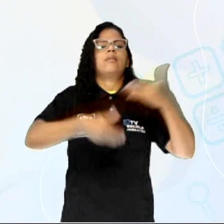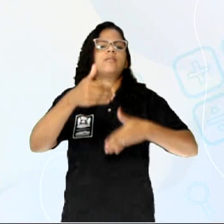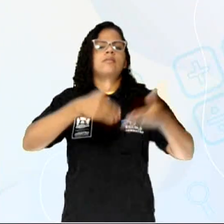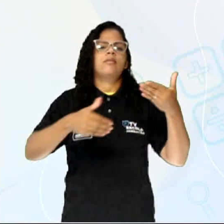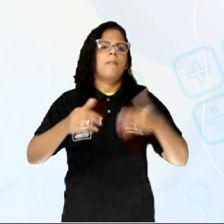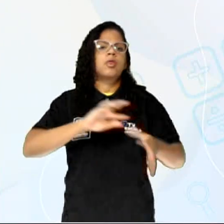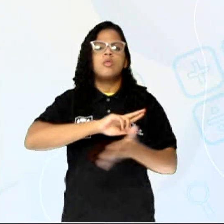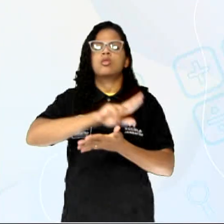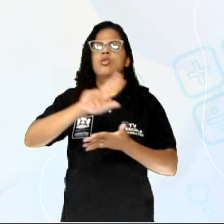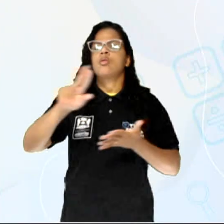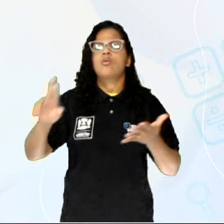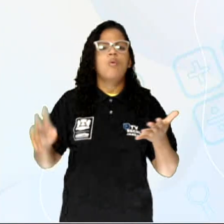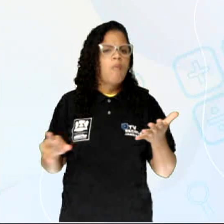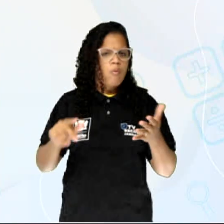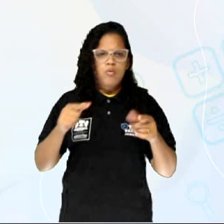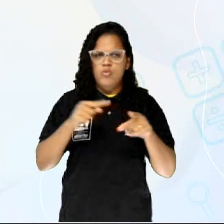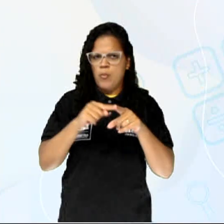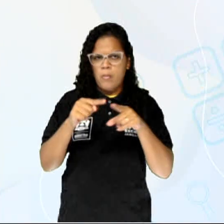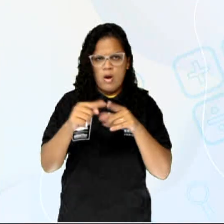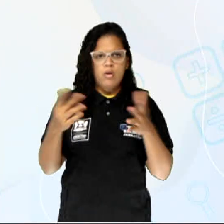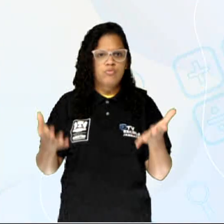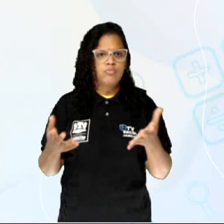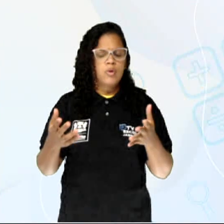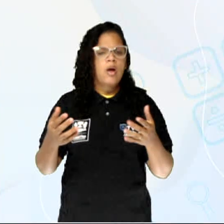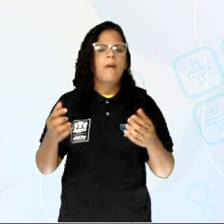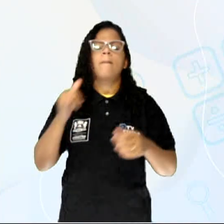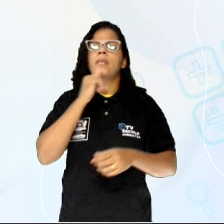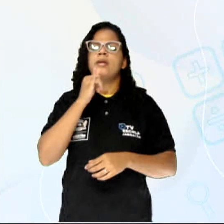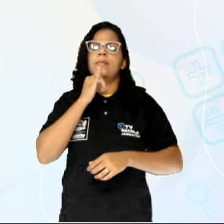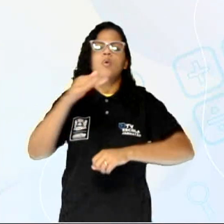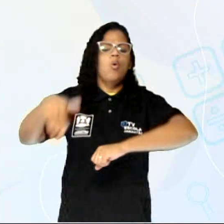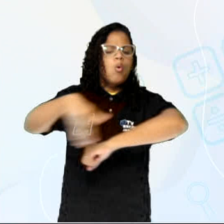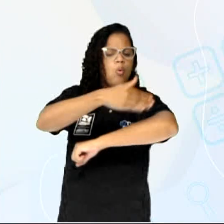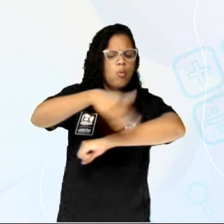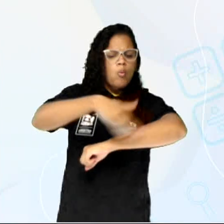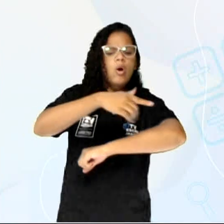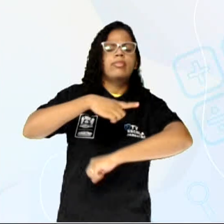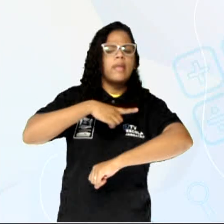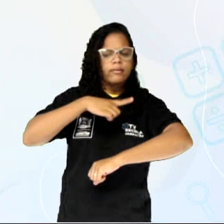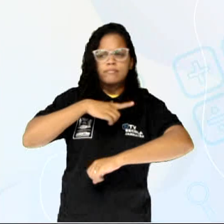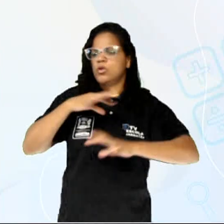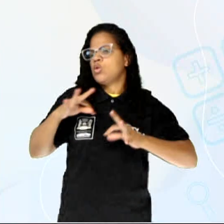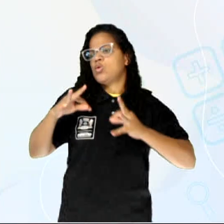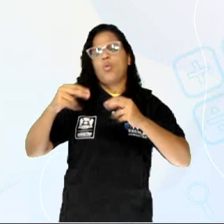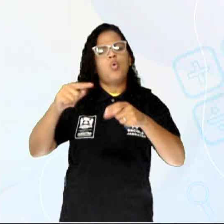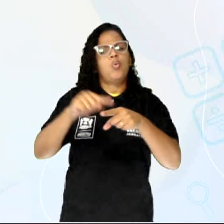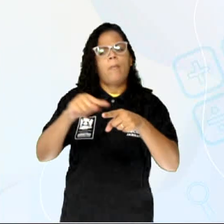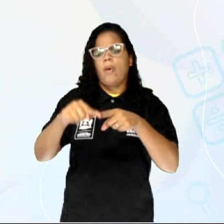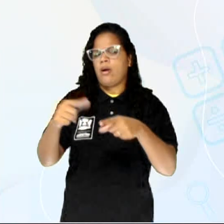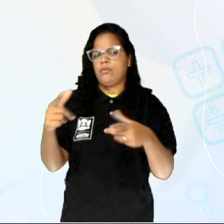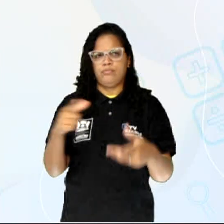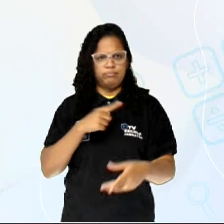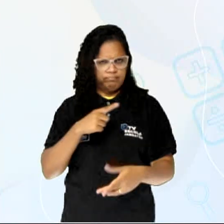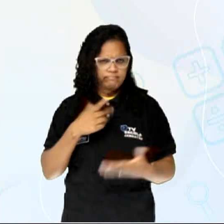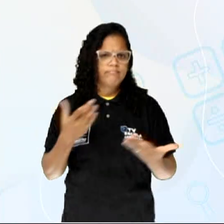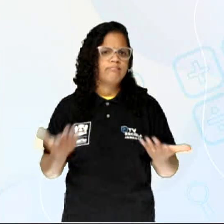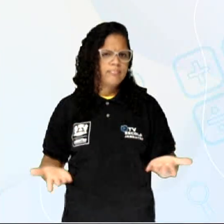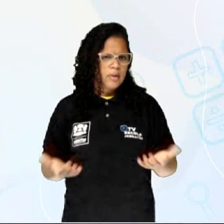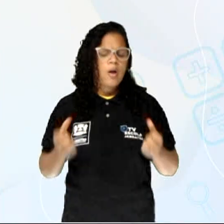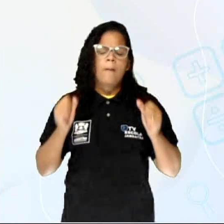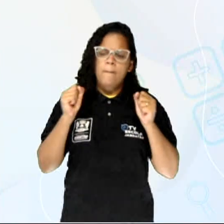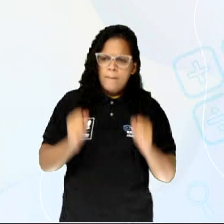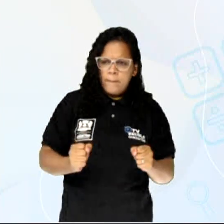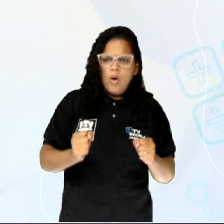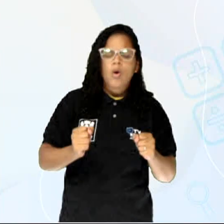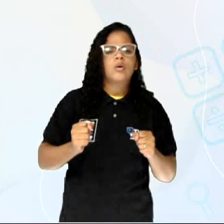Por exemplo, ruas. Em todos os bairros tem ruas. Algumas calçadas, outras de terra, algumas